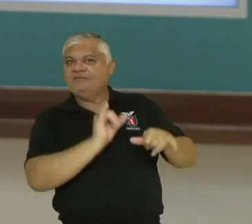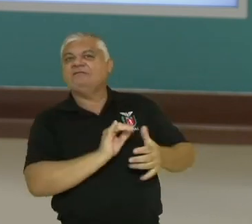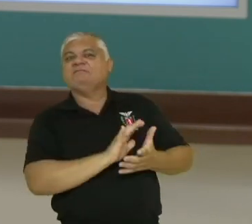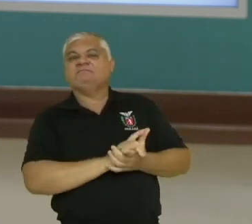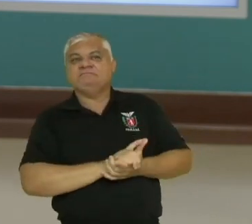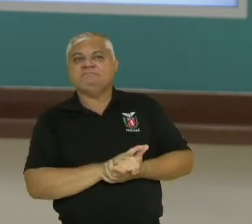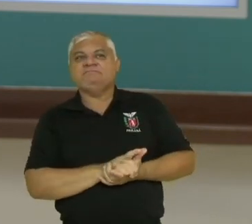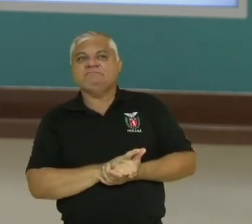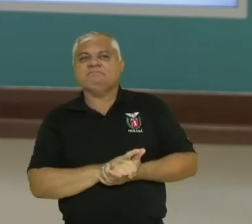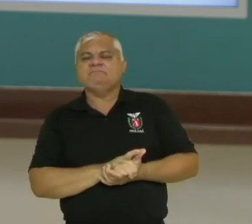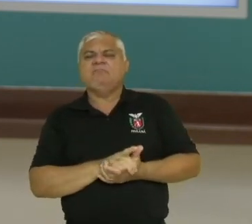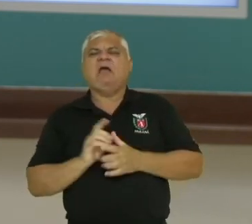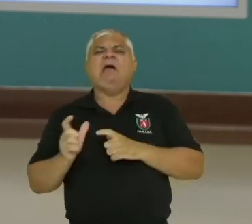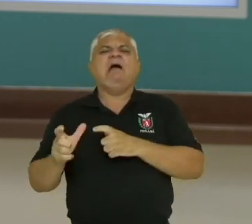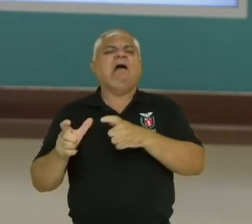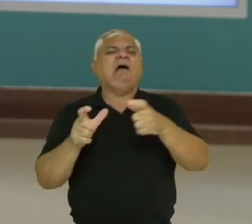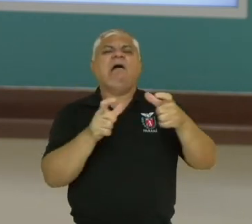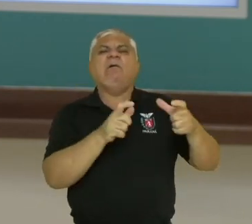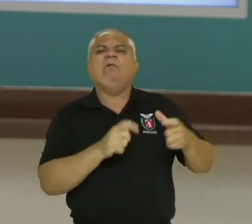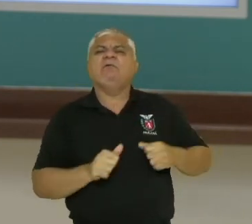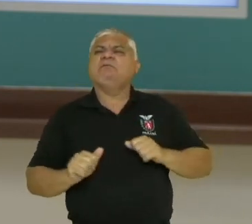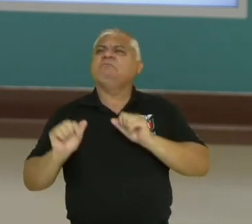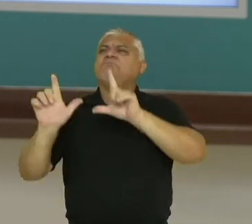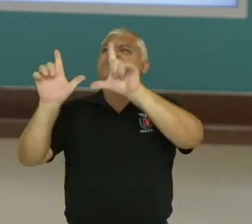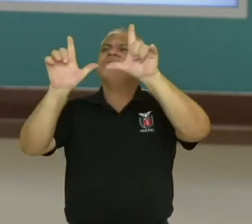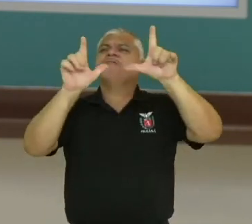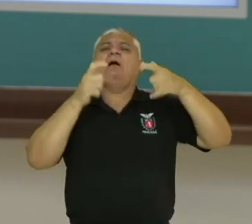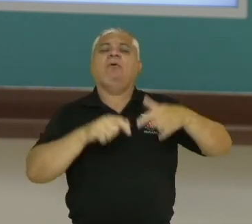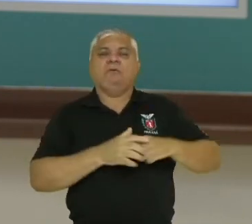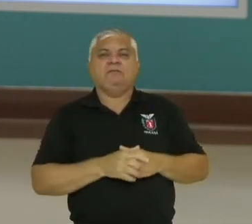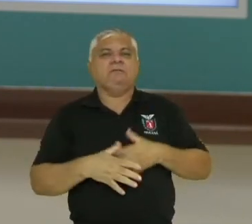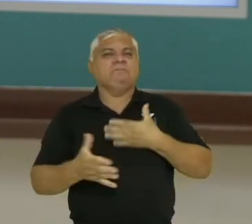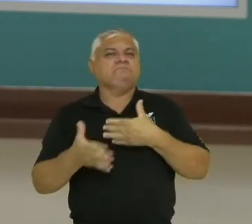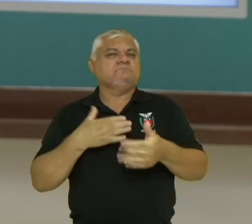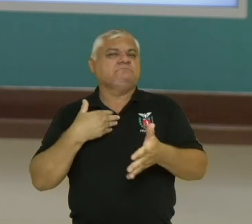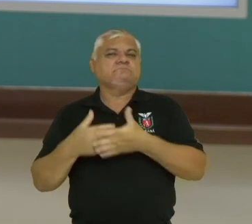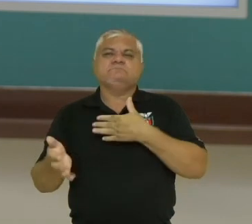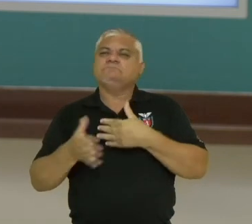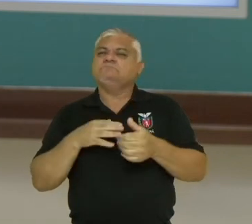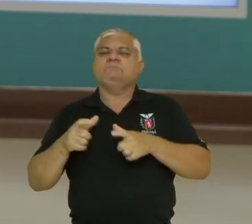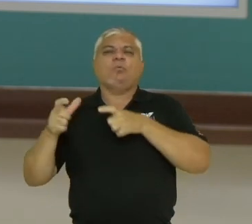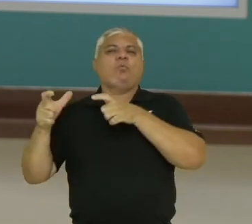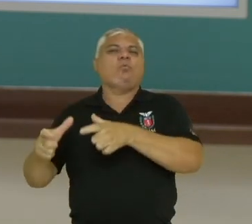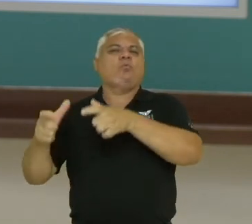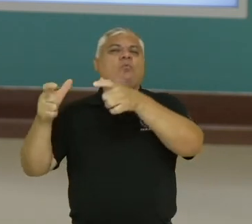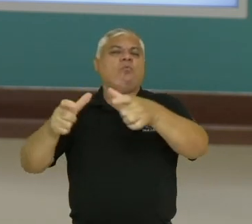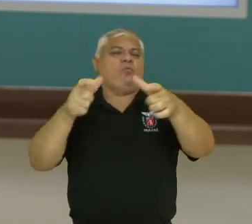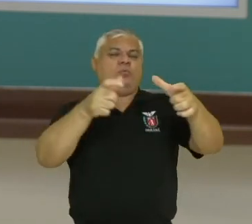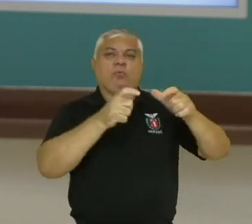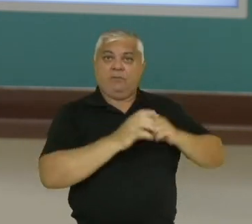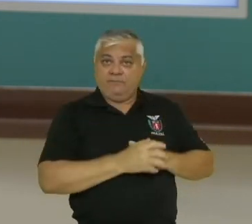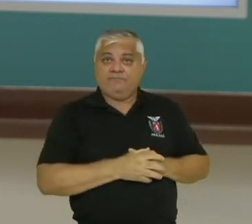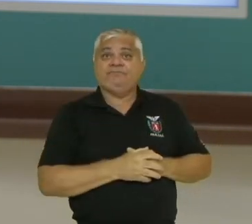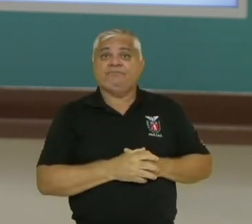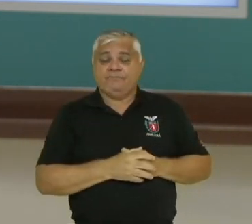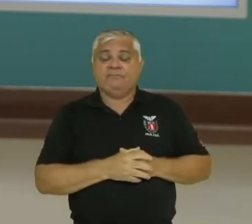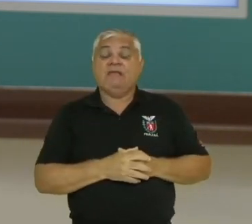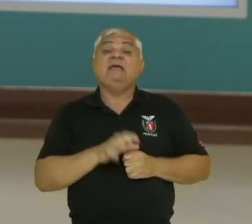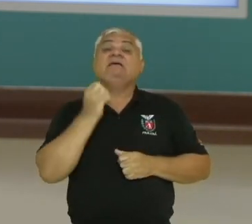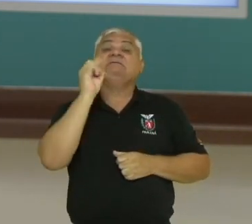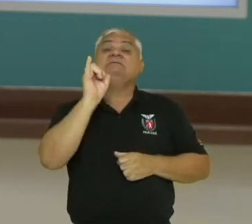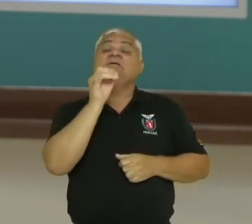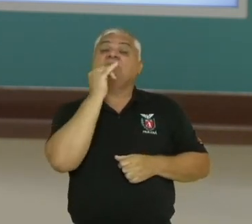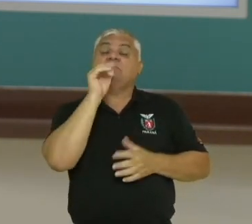leptospirose. Mas aonde que eu encontro esse tipo de cartaz? Em qualquer local. Por exemplo, se o